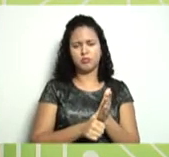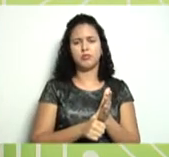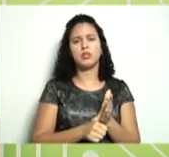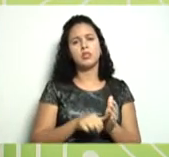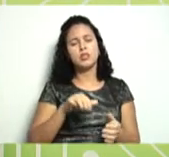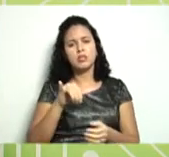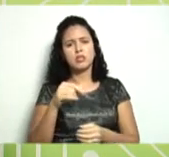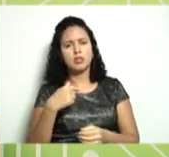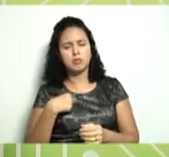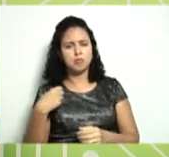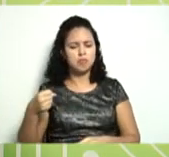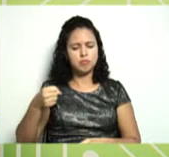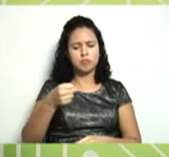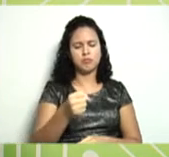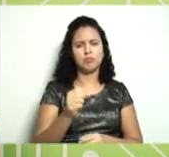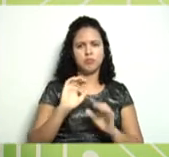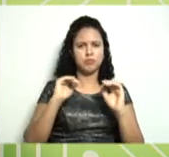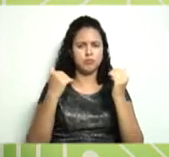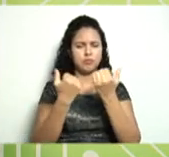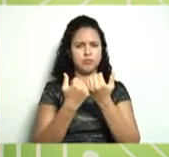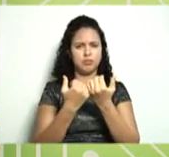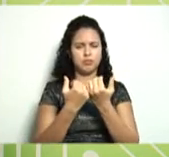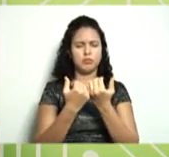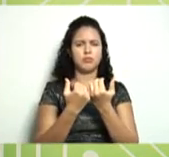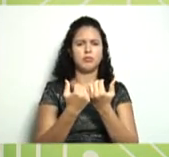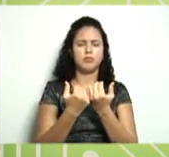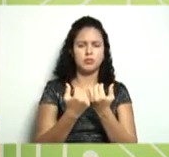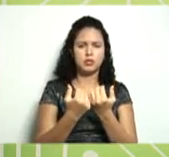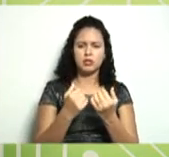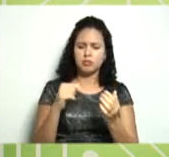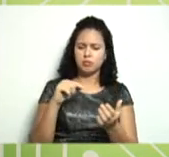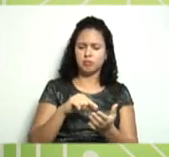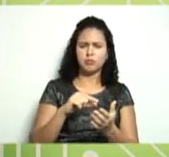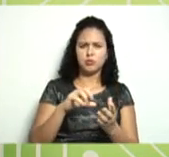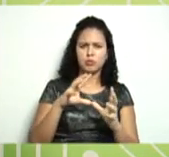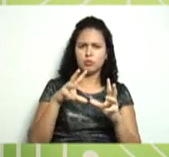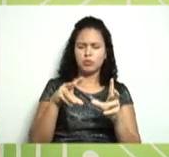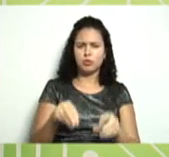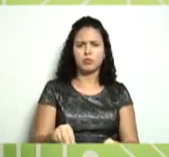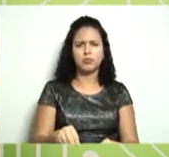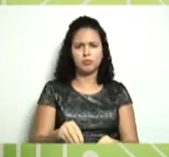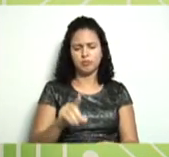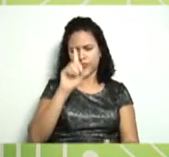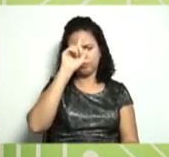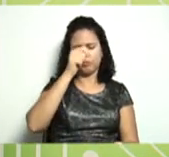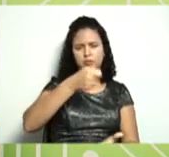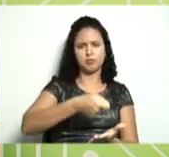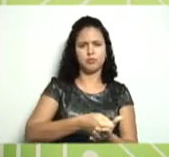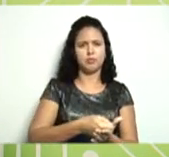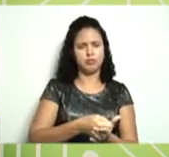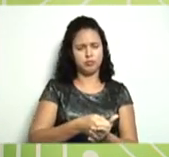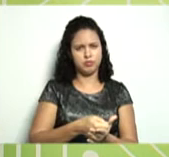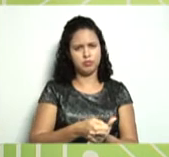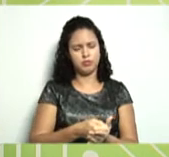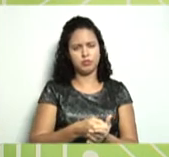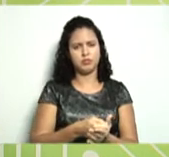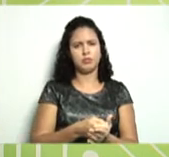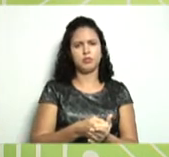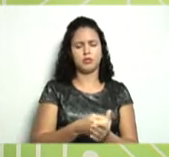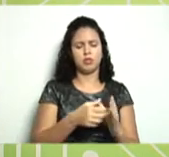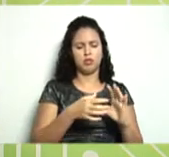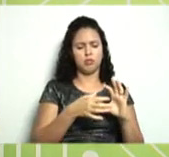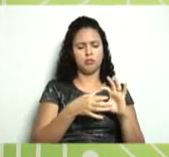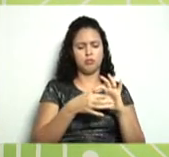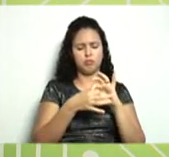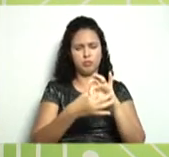eu participo da Assembleia Geral e lá, por unanimidade, decide alguma coisa,